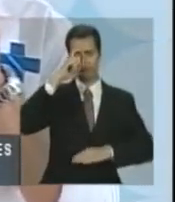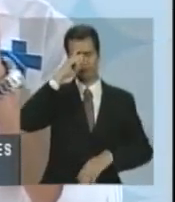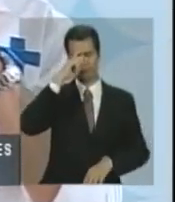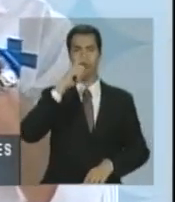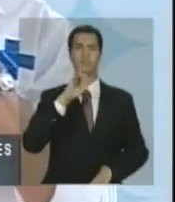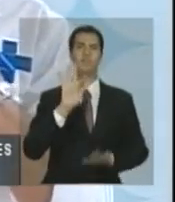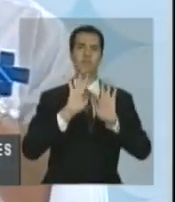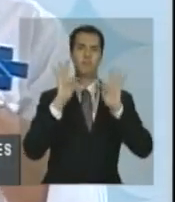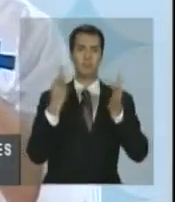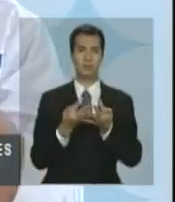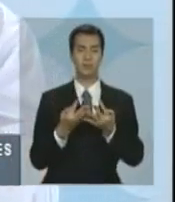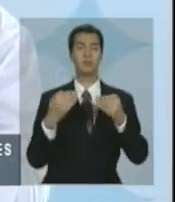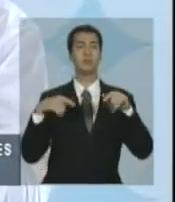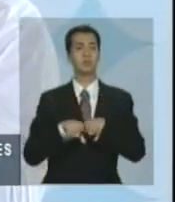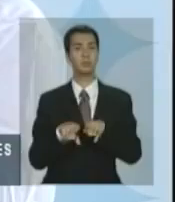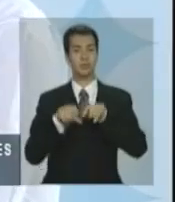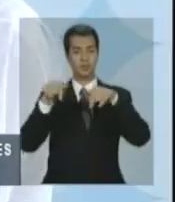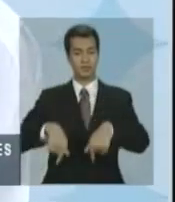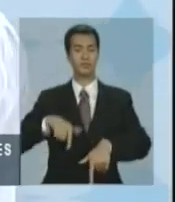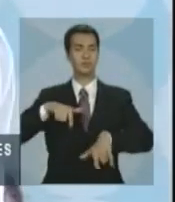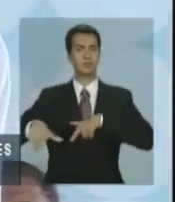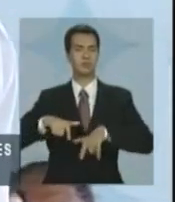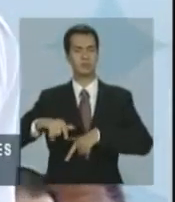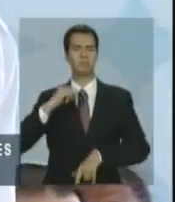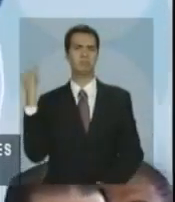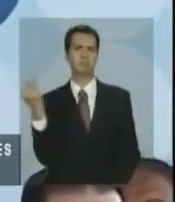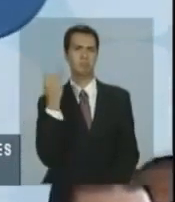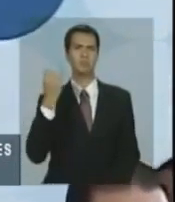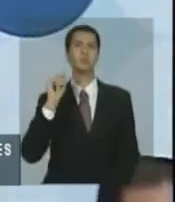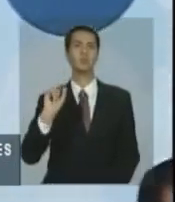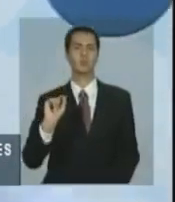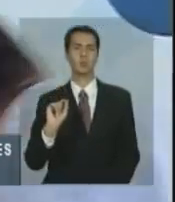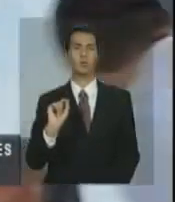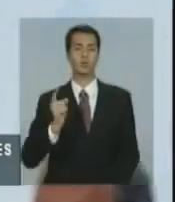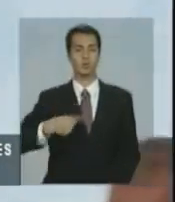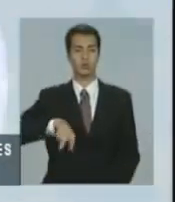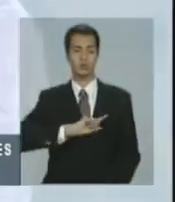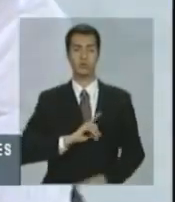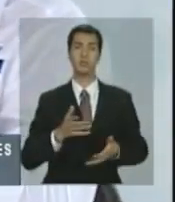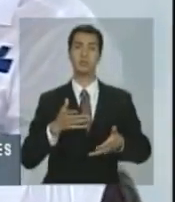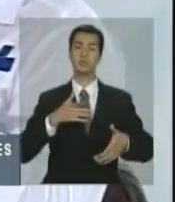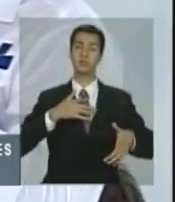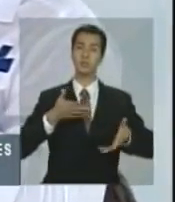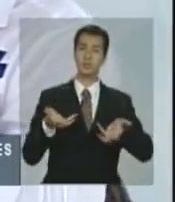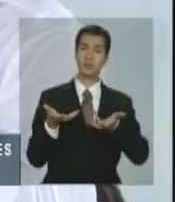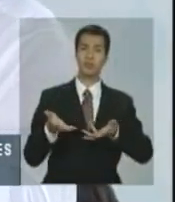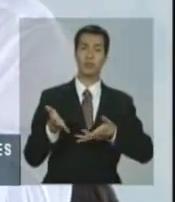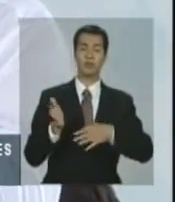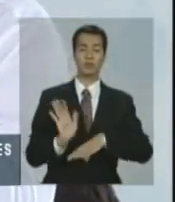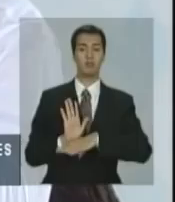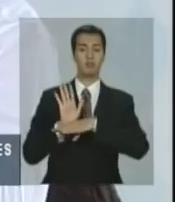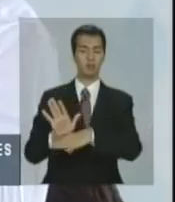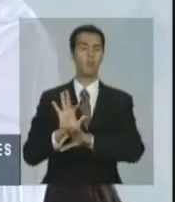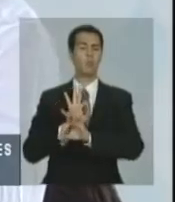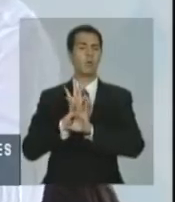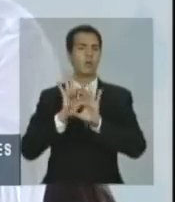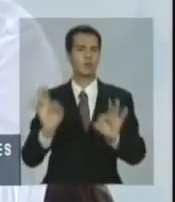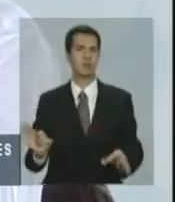fundamental, que é uma outra prioridade do seu governo, que é darmos qualidade e